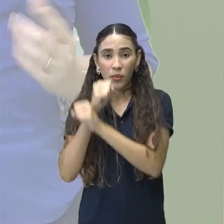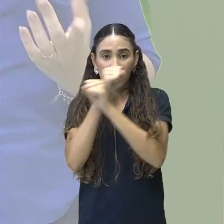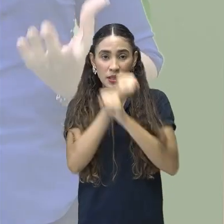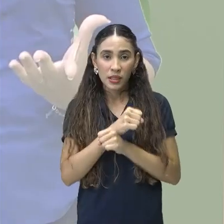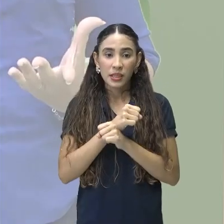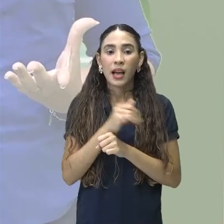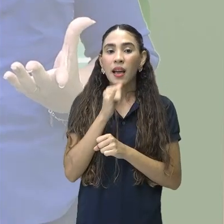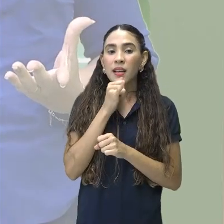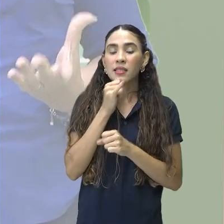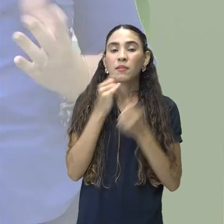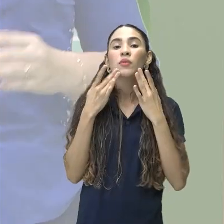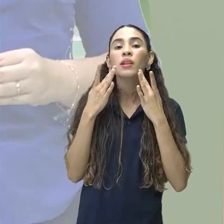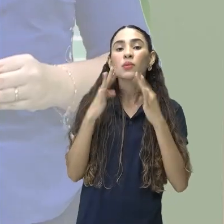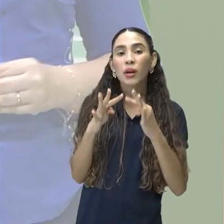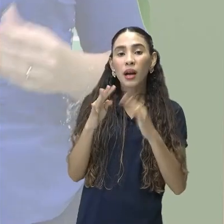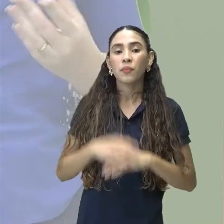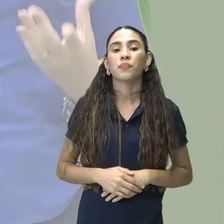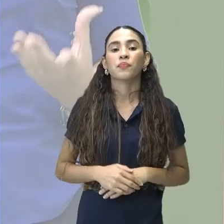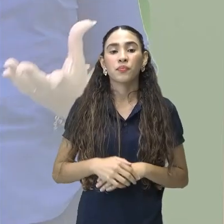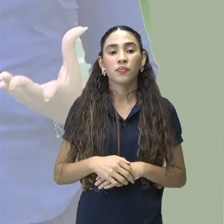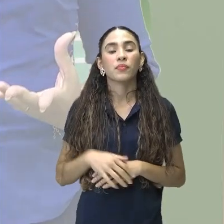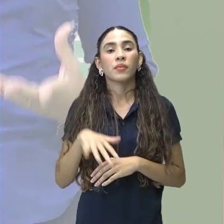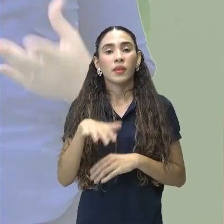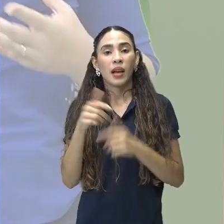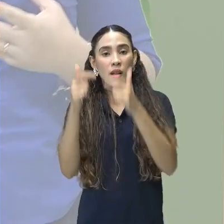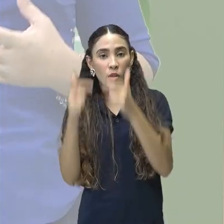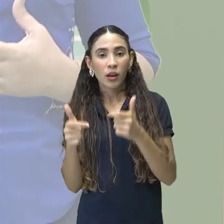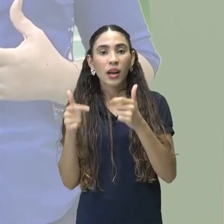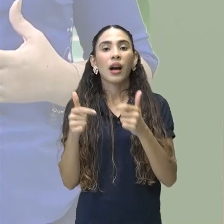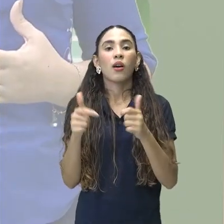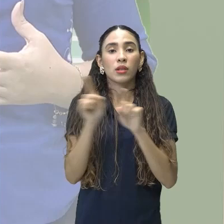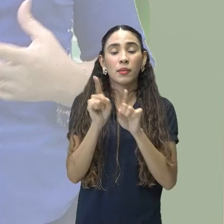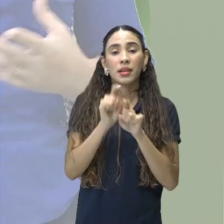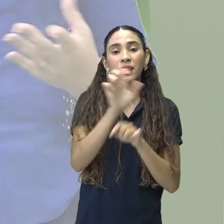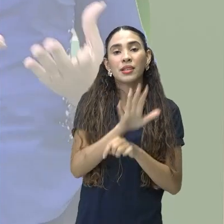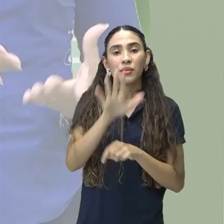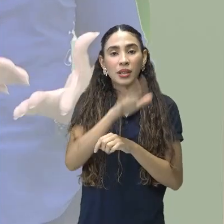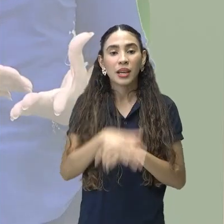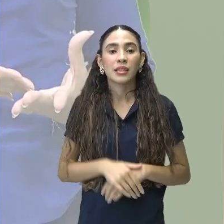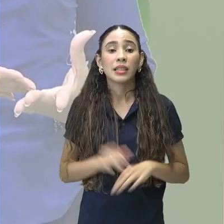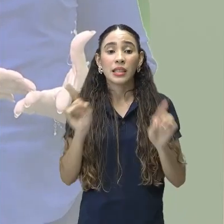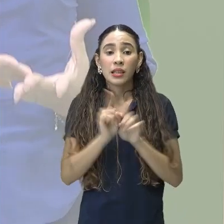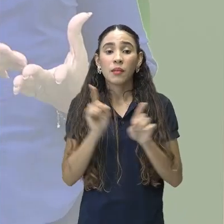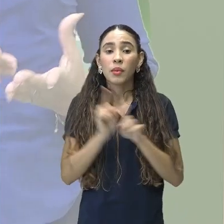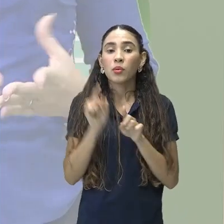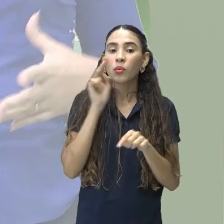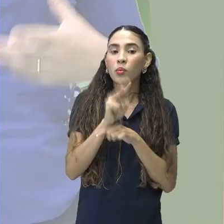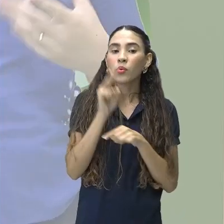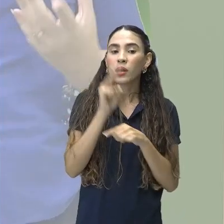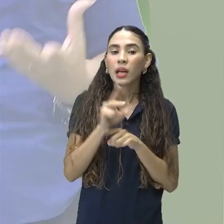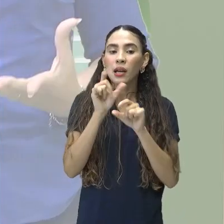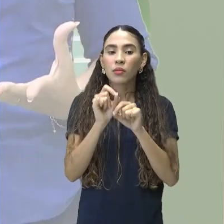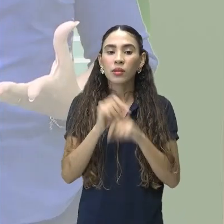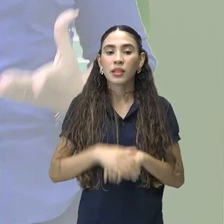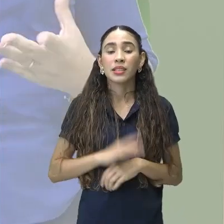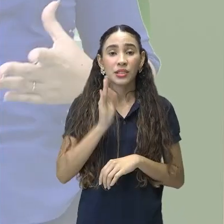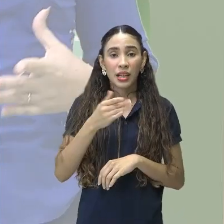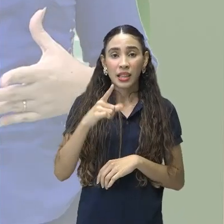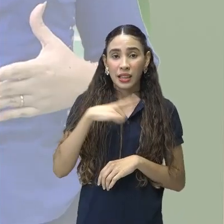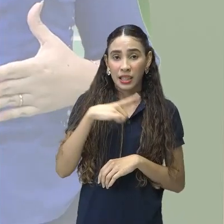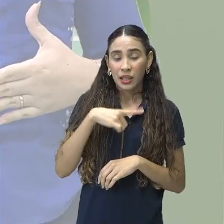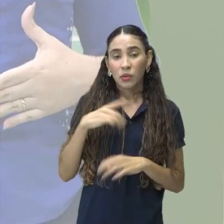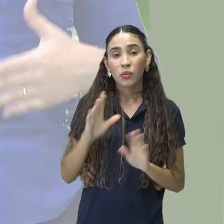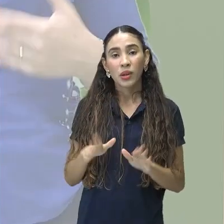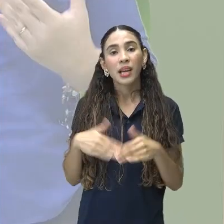como reservas naturais, parques nacionais e regionais e a conservação das já existentes.